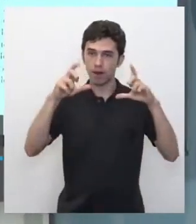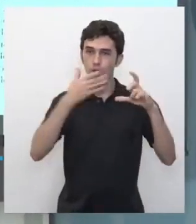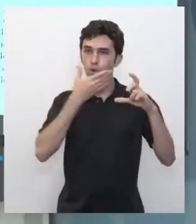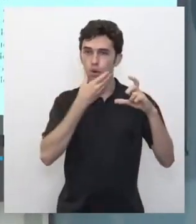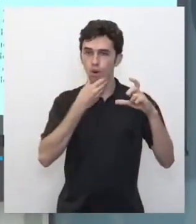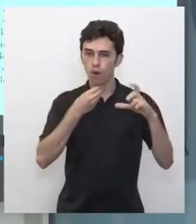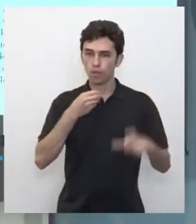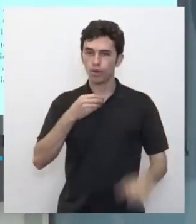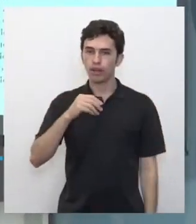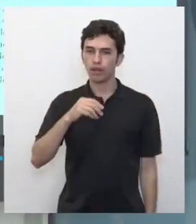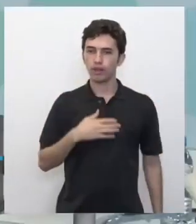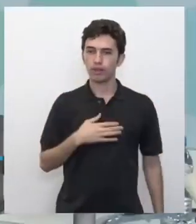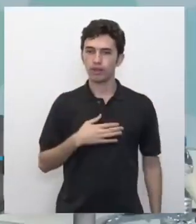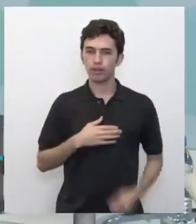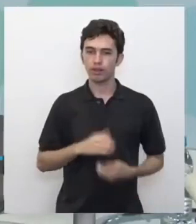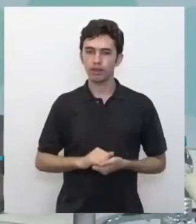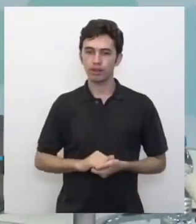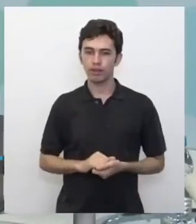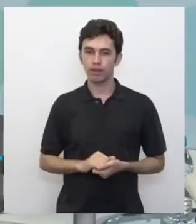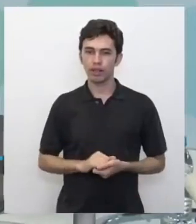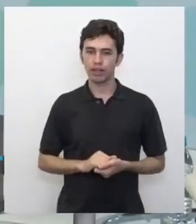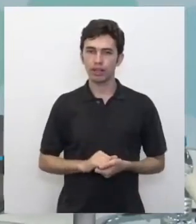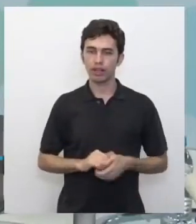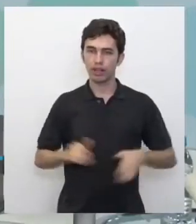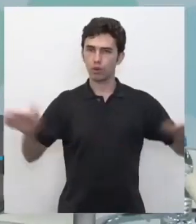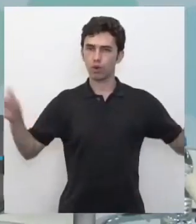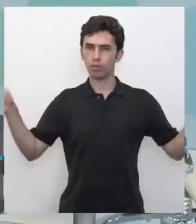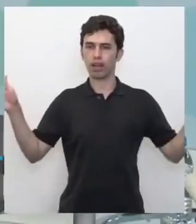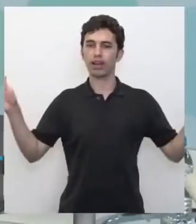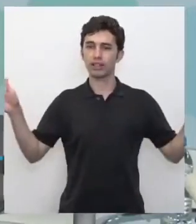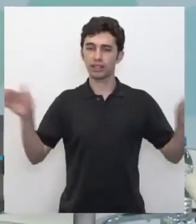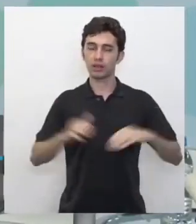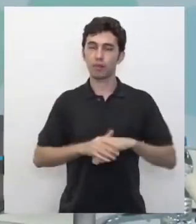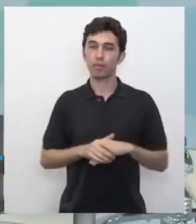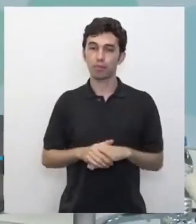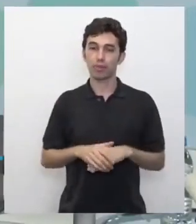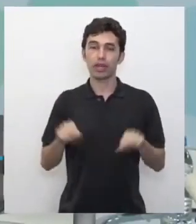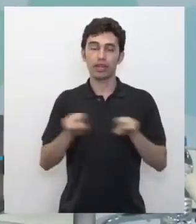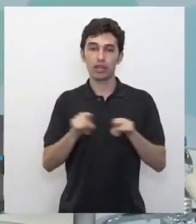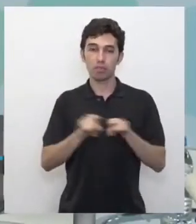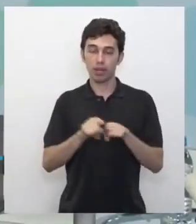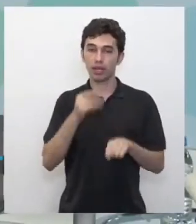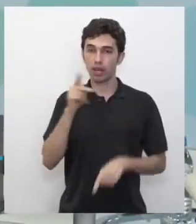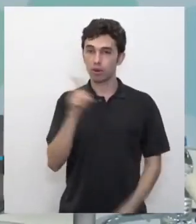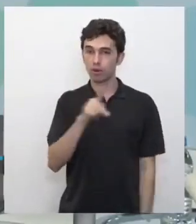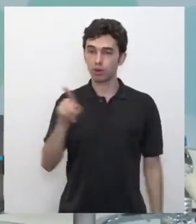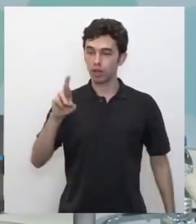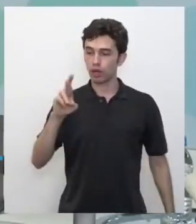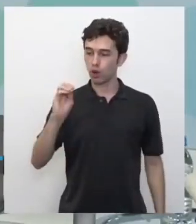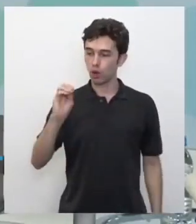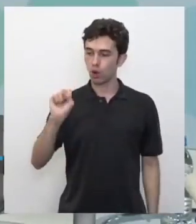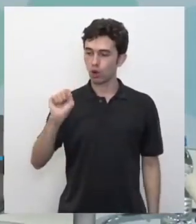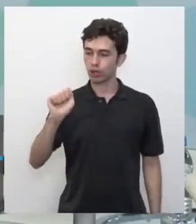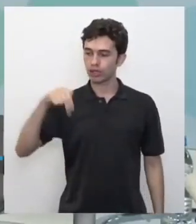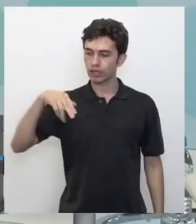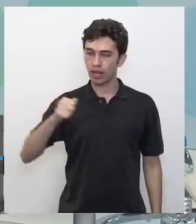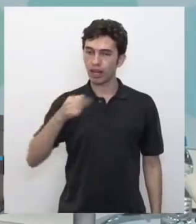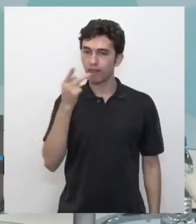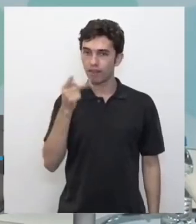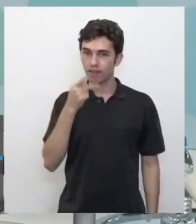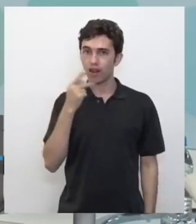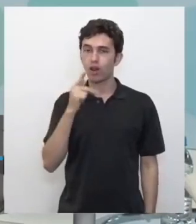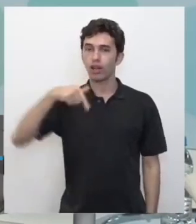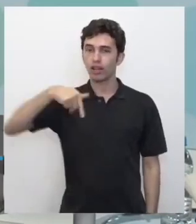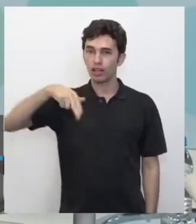Você já viu, professor, essa imagem? Sim, já vi essa imagem. Inclusive, comentaram aqui, a Pro Rosângela falou quinesfera, né? Isso. E a